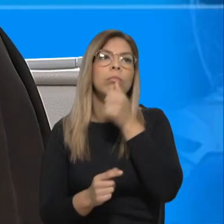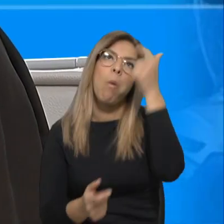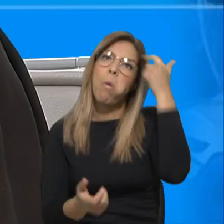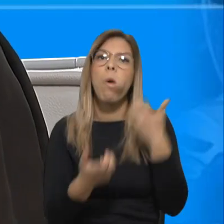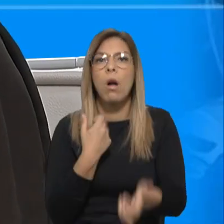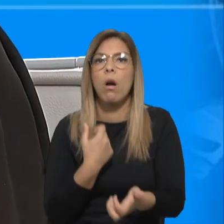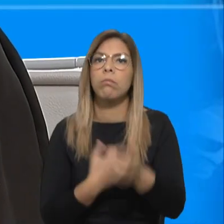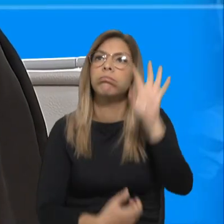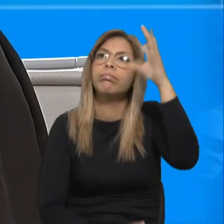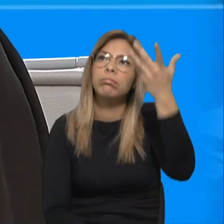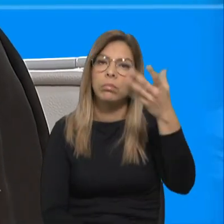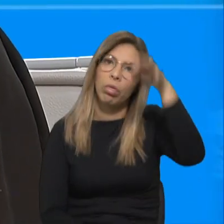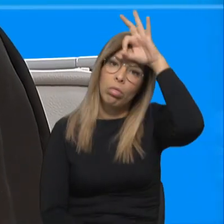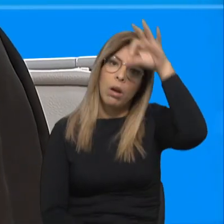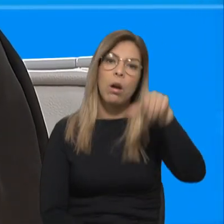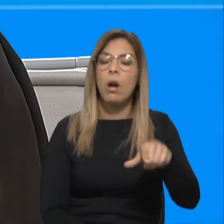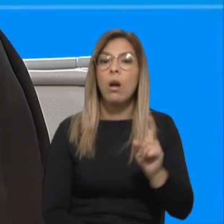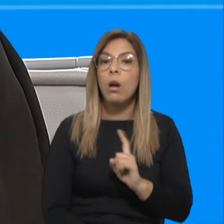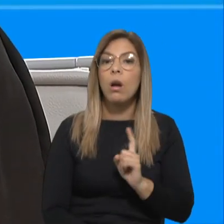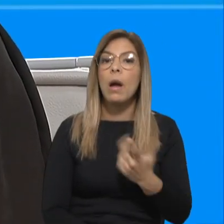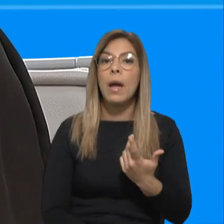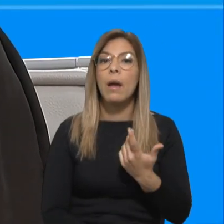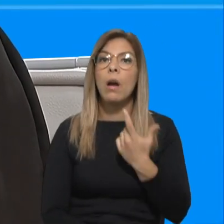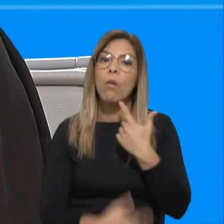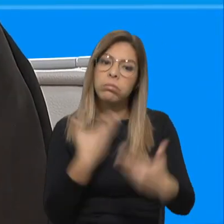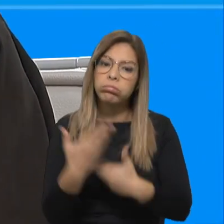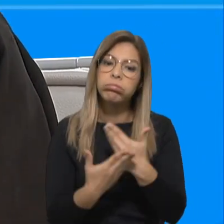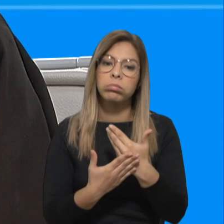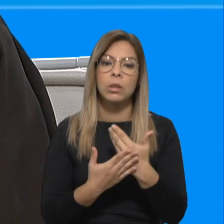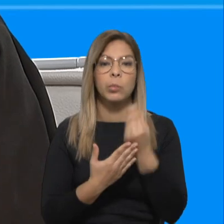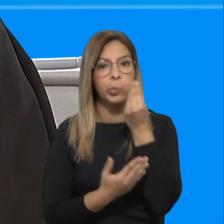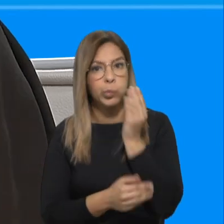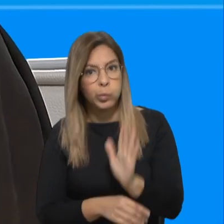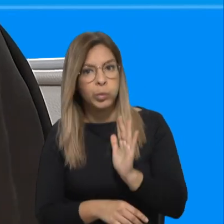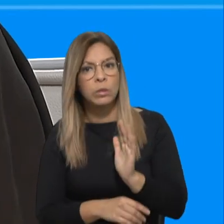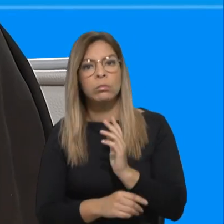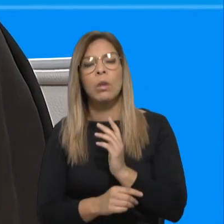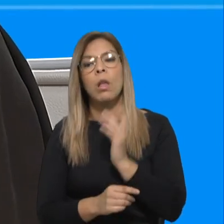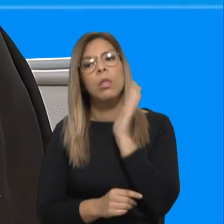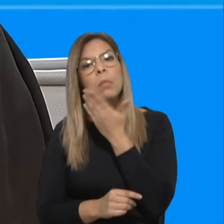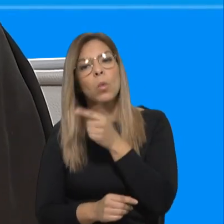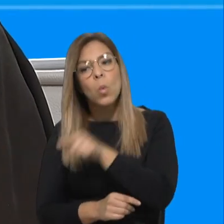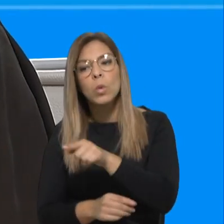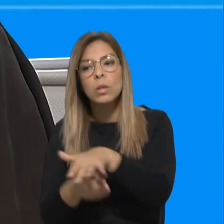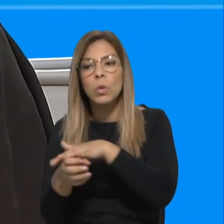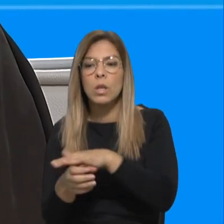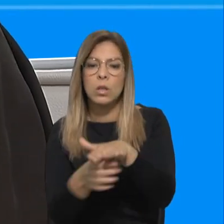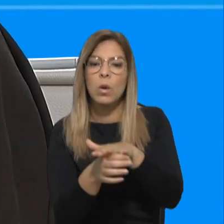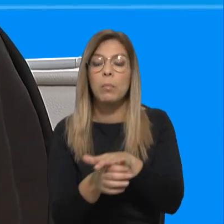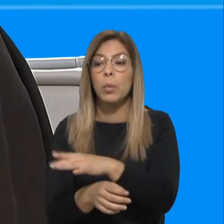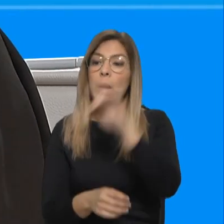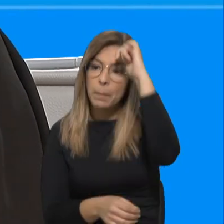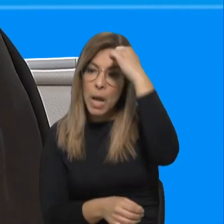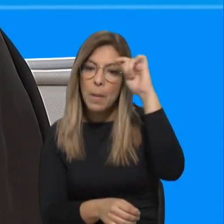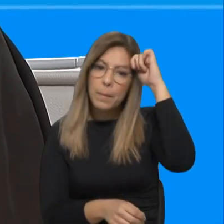lembramos, foi exatamente a atribuição de um montante que seja avaliado caso a caso. O dano não é igual em todas as pessoas. Não